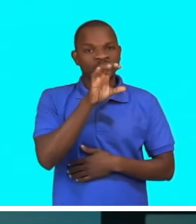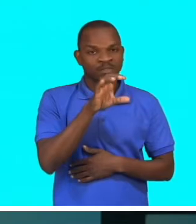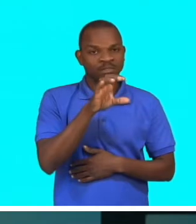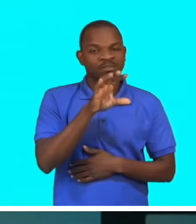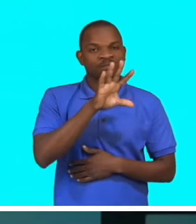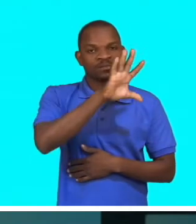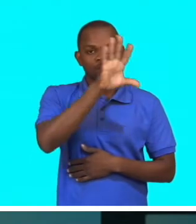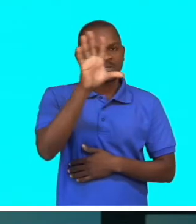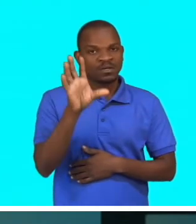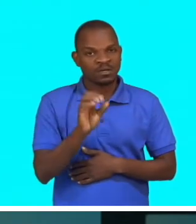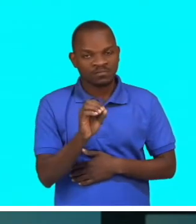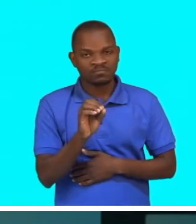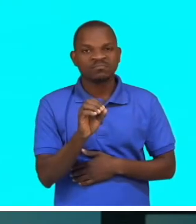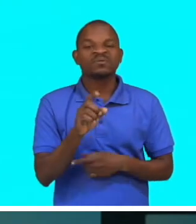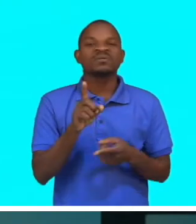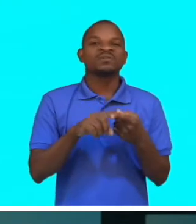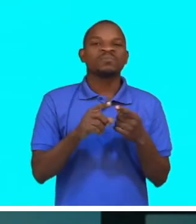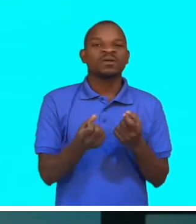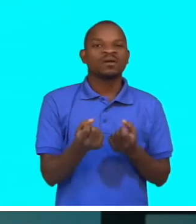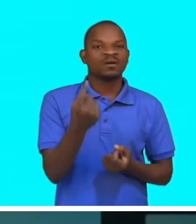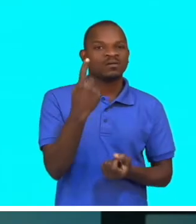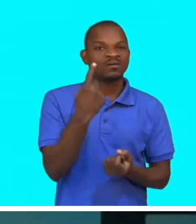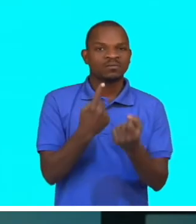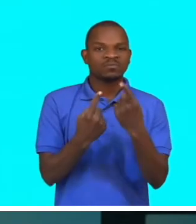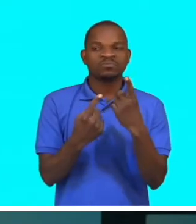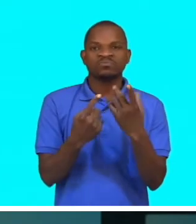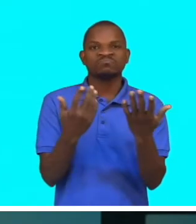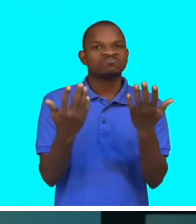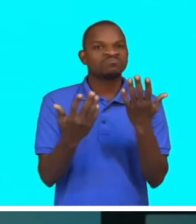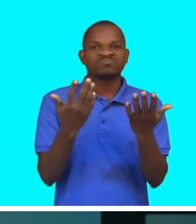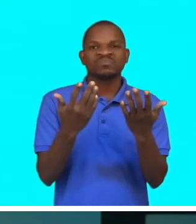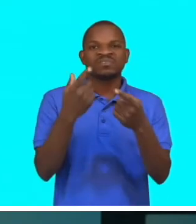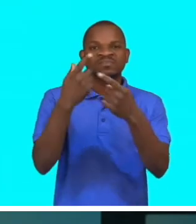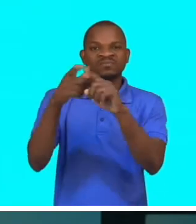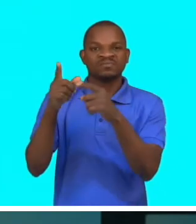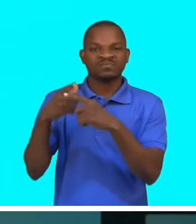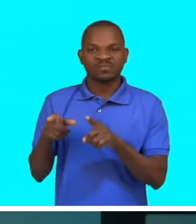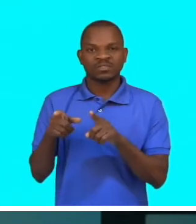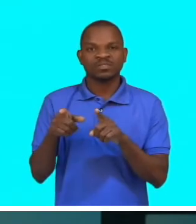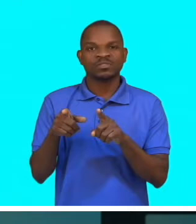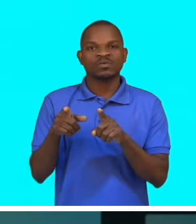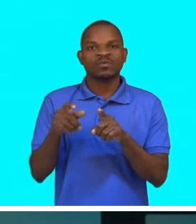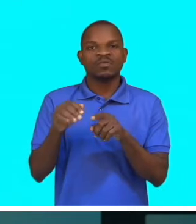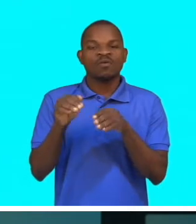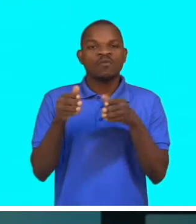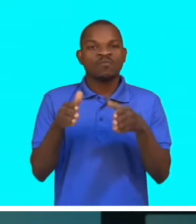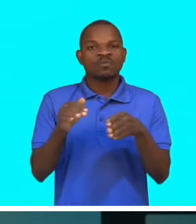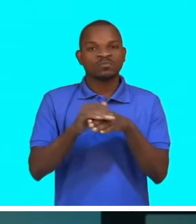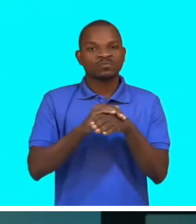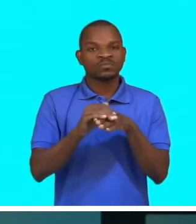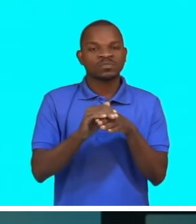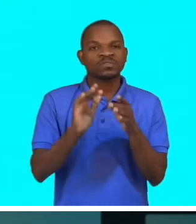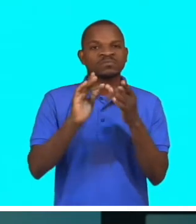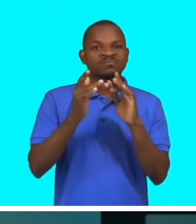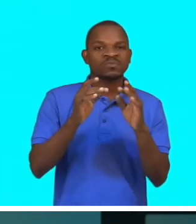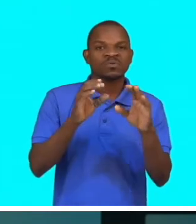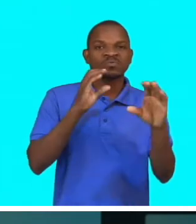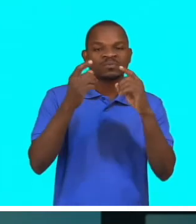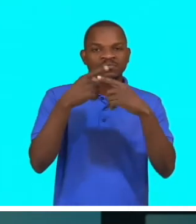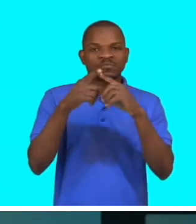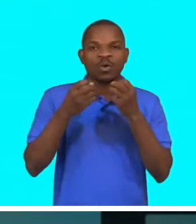países, se não todos da região, e mais alguns em que diversas plataformas de comunicação